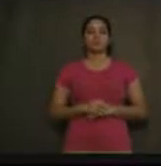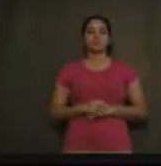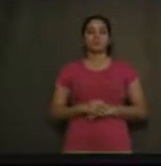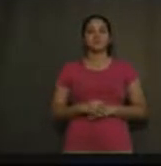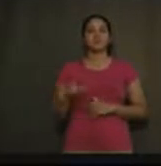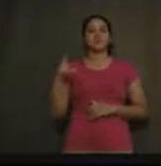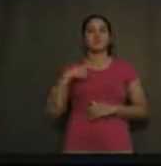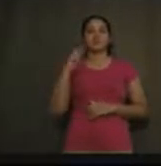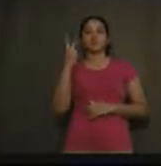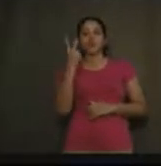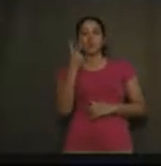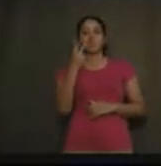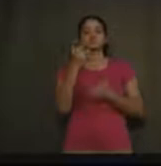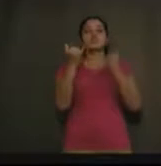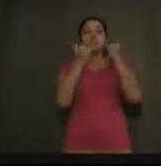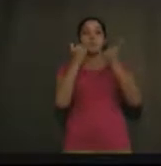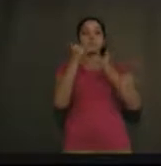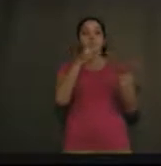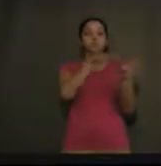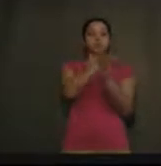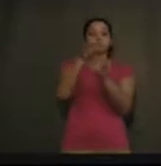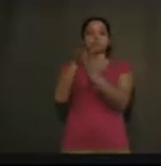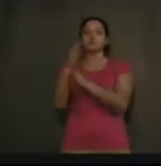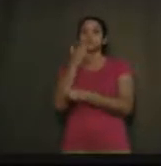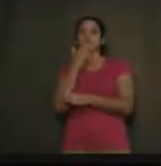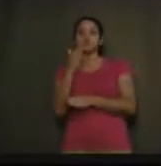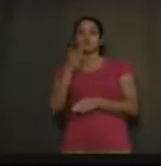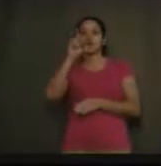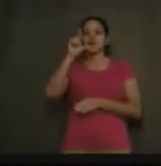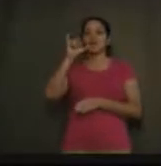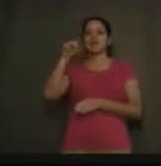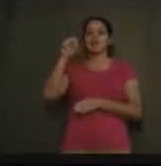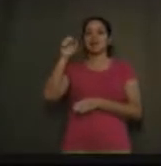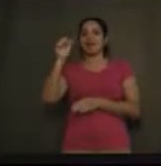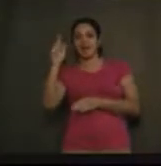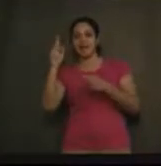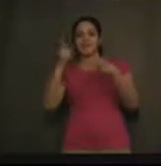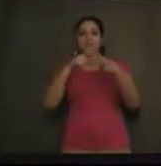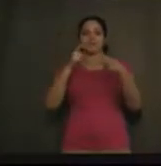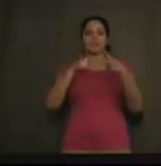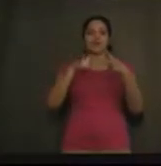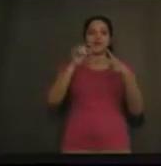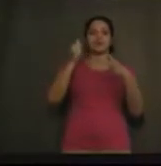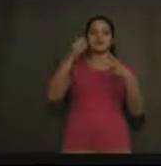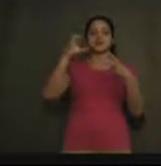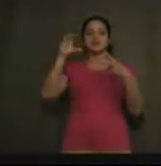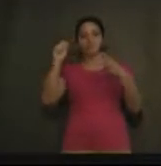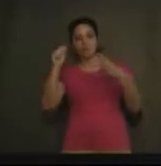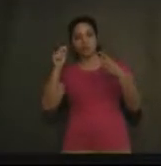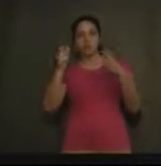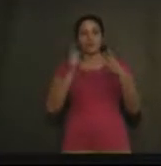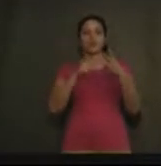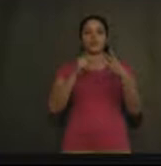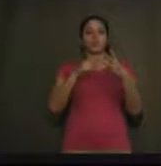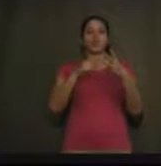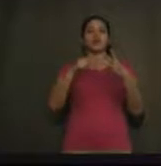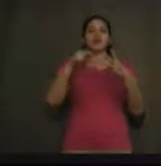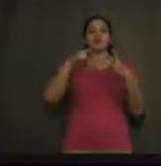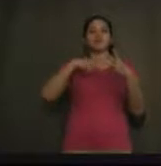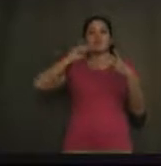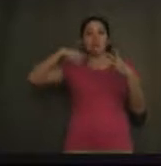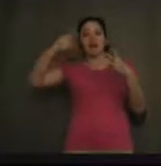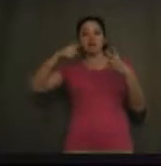coordenadas lineares, chamadas coordenadas de ação, e 2 coordenadas angulares, então 4 coordenadas, mas como o